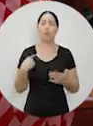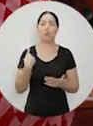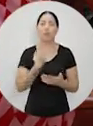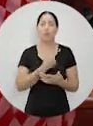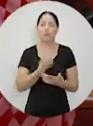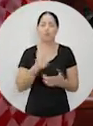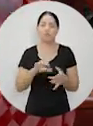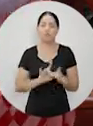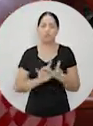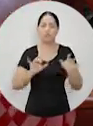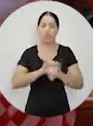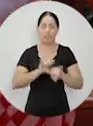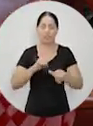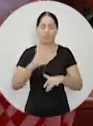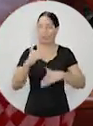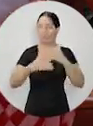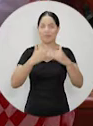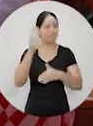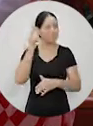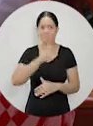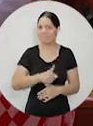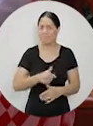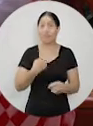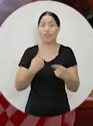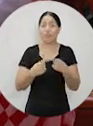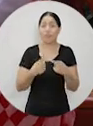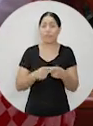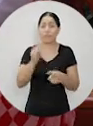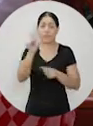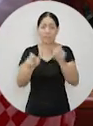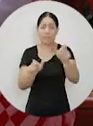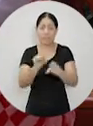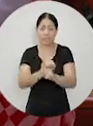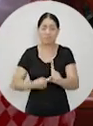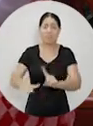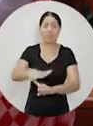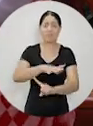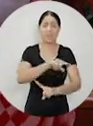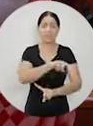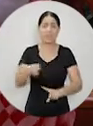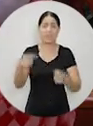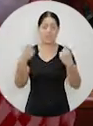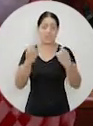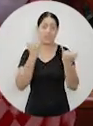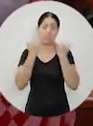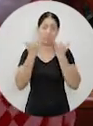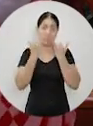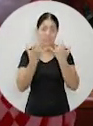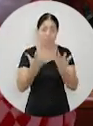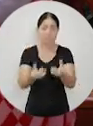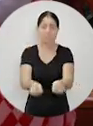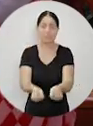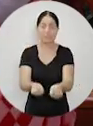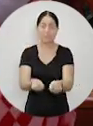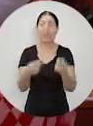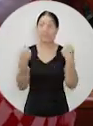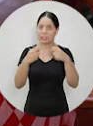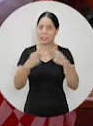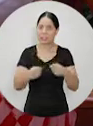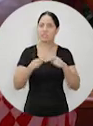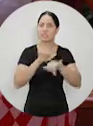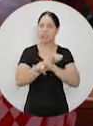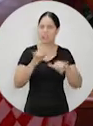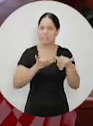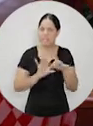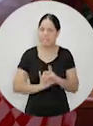isso, nós não conseguimos avançar. Por quê? Porque as pessoas, a sociedade, ela precisa estar bem informada. E ela precisa